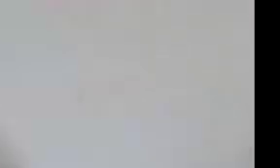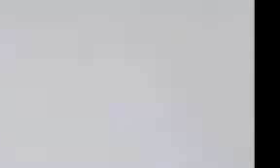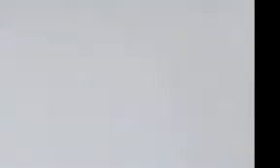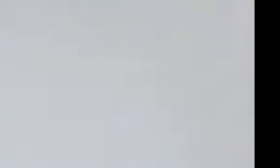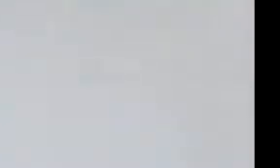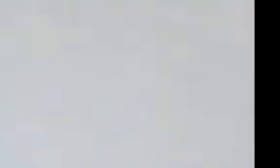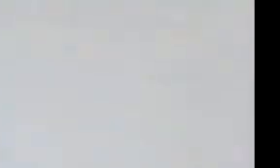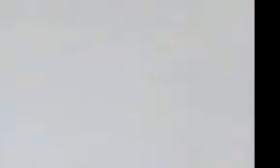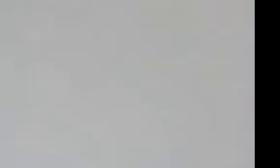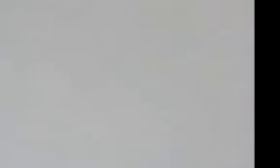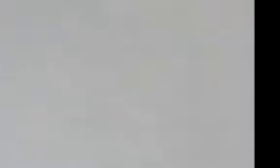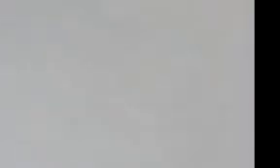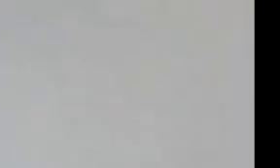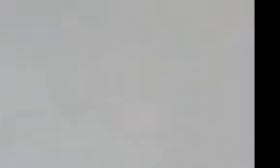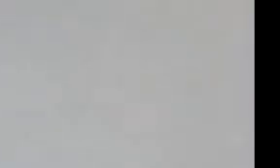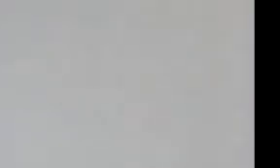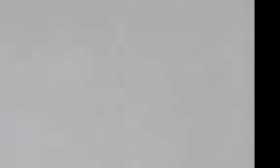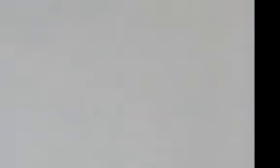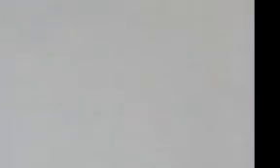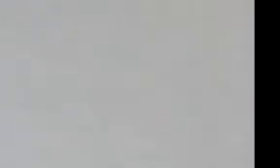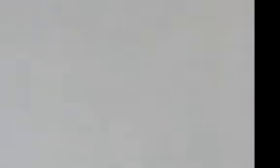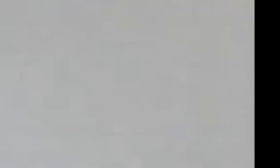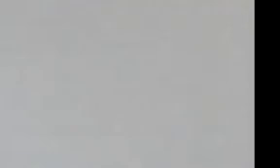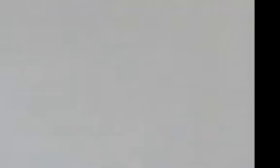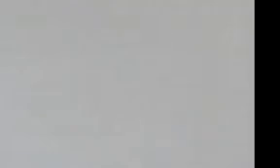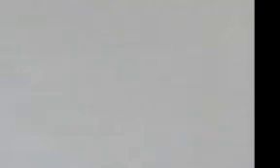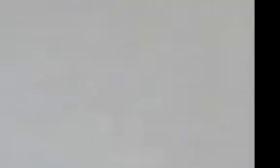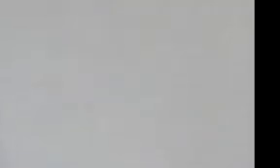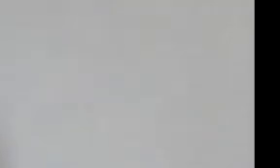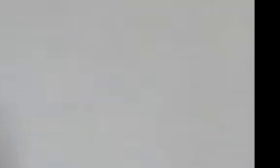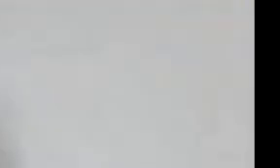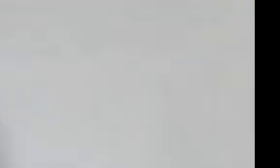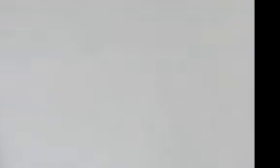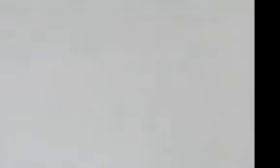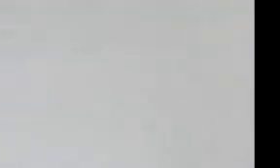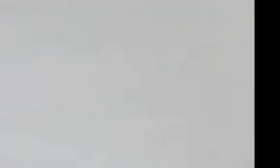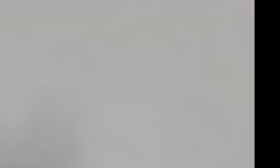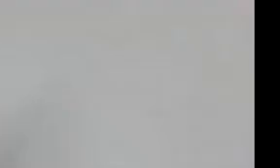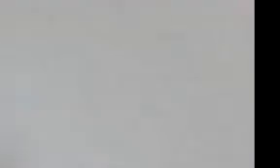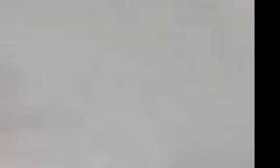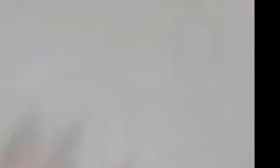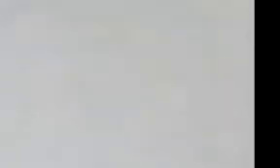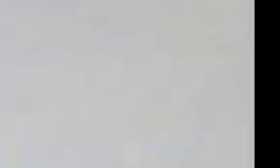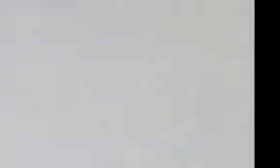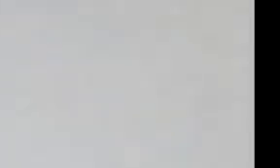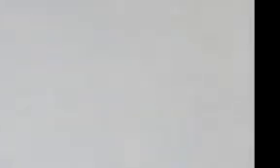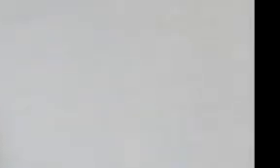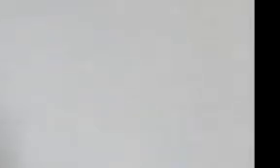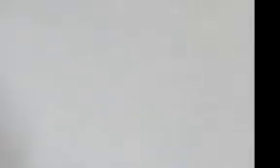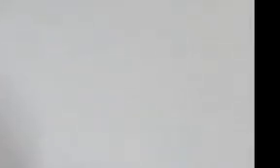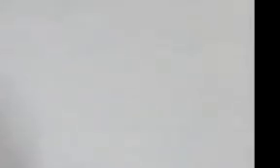tabernáculo, no deserto, quanto no primeiro templo, tinha a presença de Deus, que era o